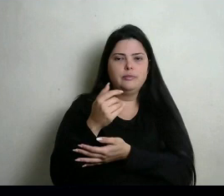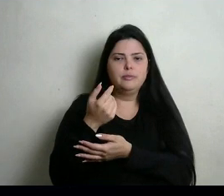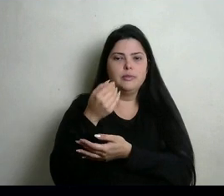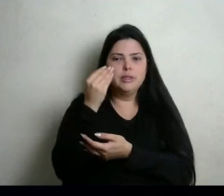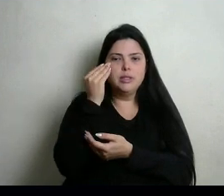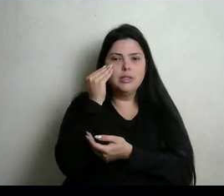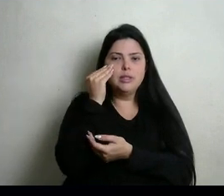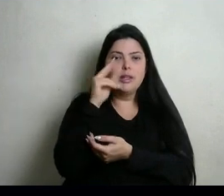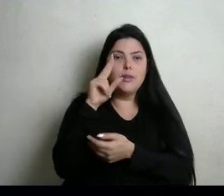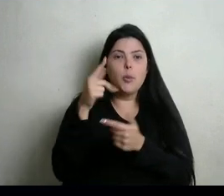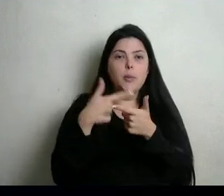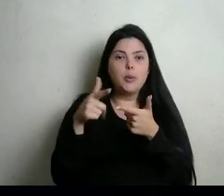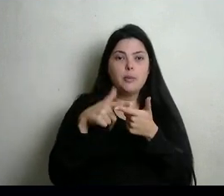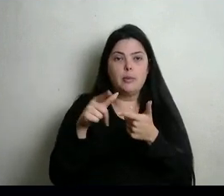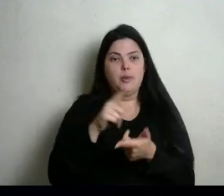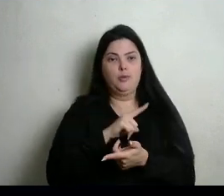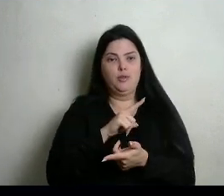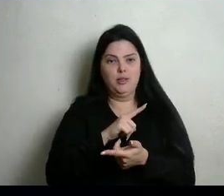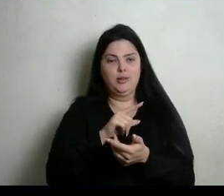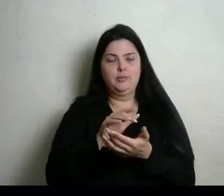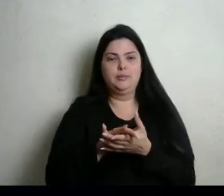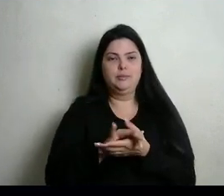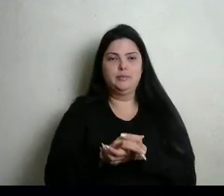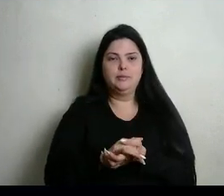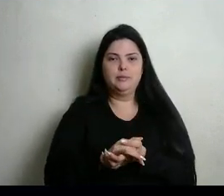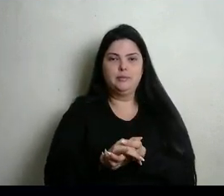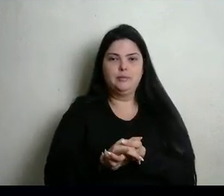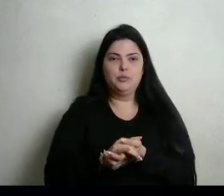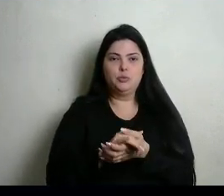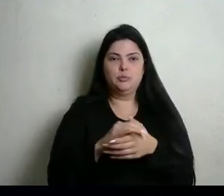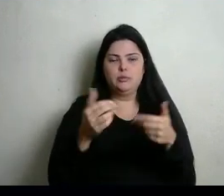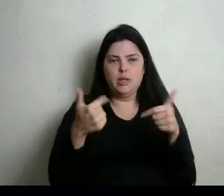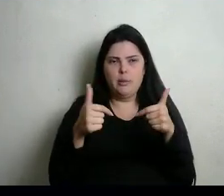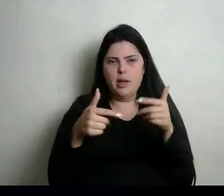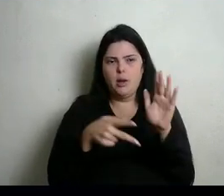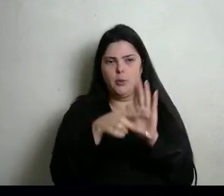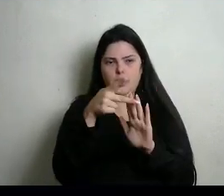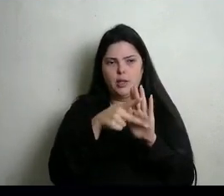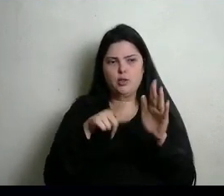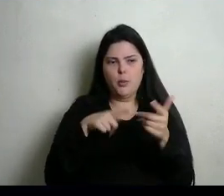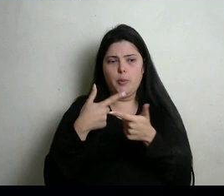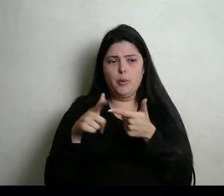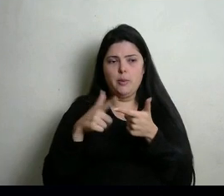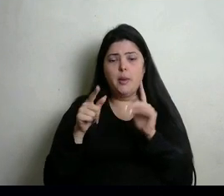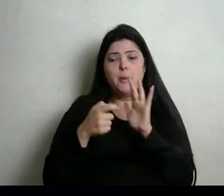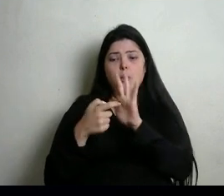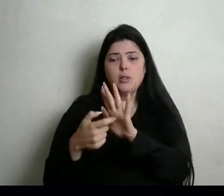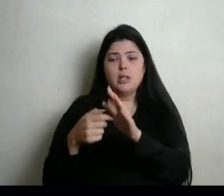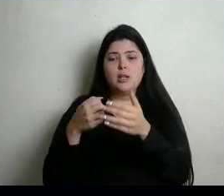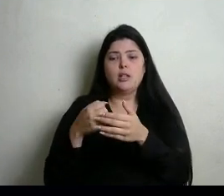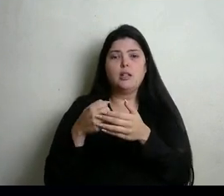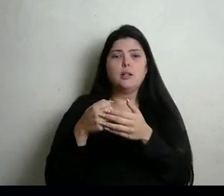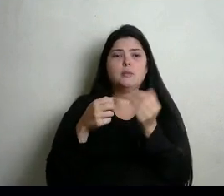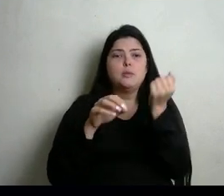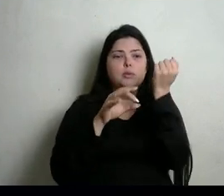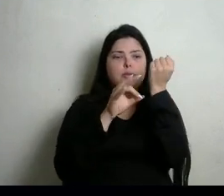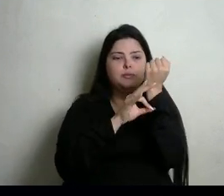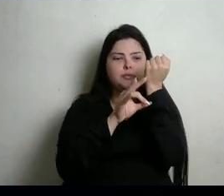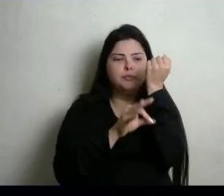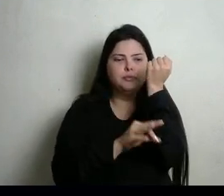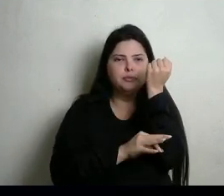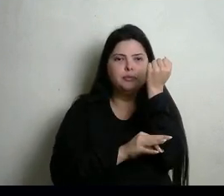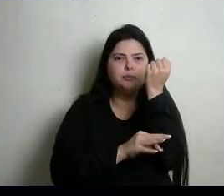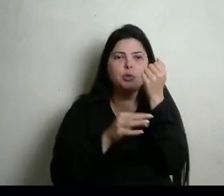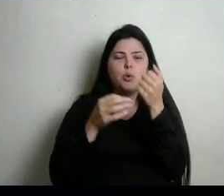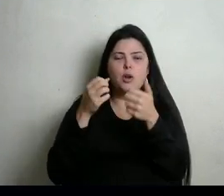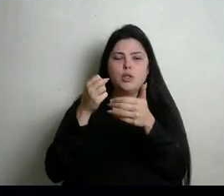um problema que eu tinha no trabalho, em um projeto, e levar para o chat GPT para fazer aquela comparação, né? Do